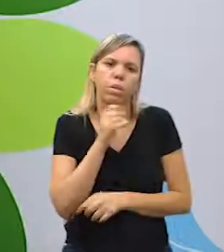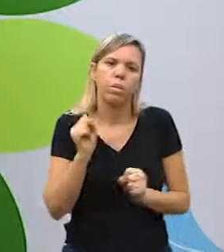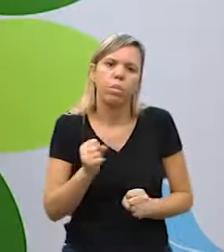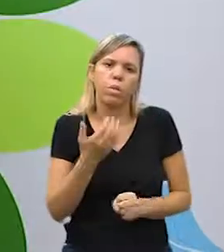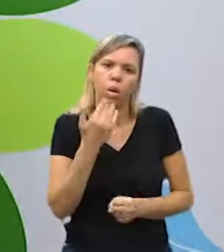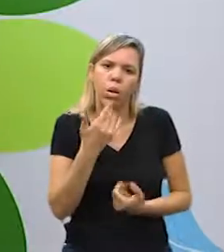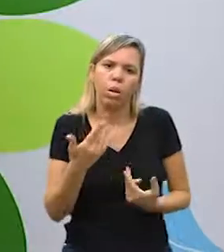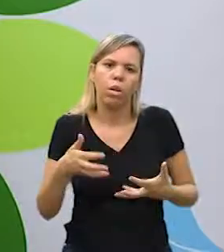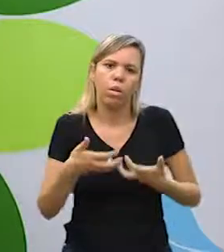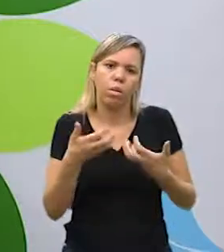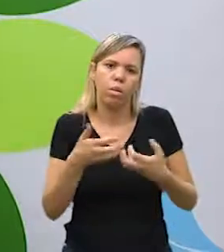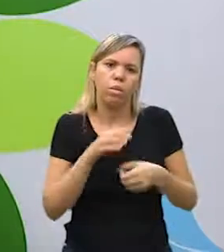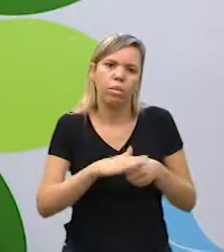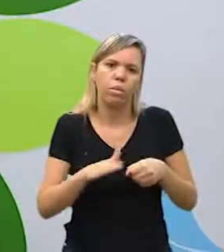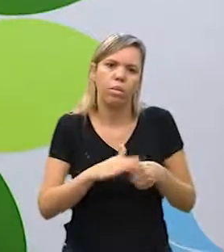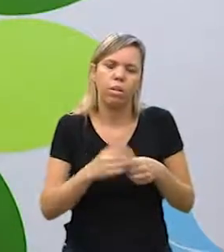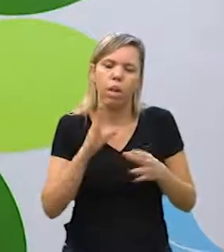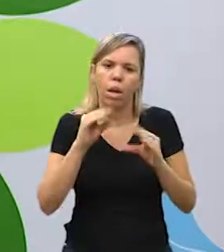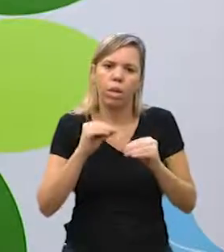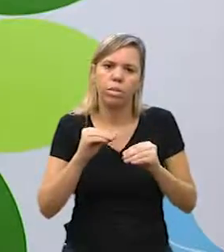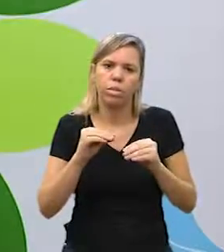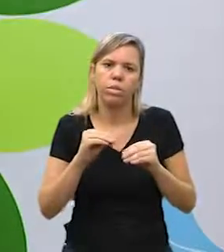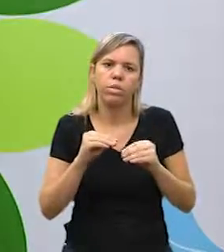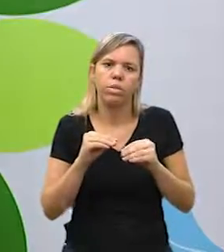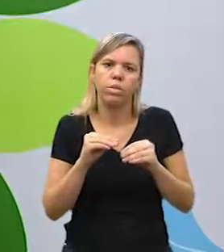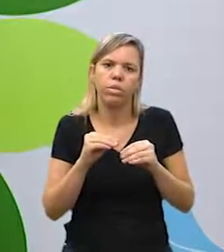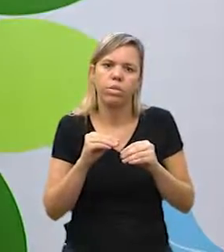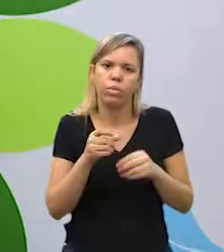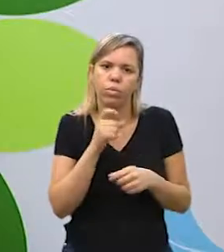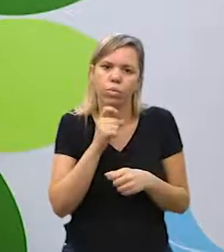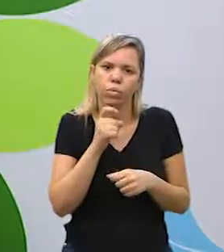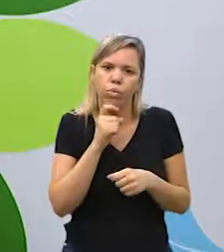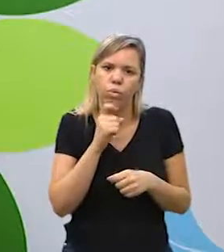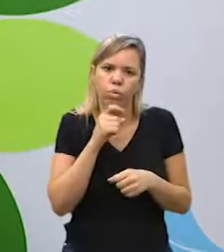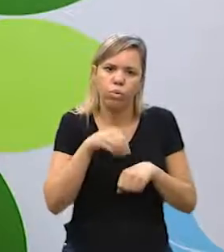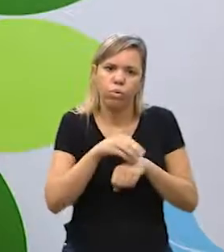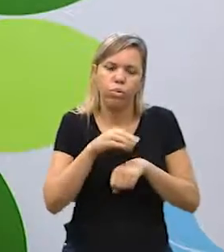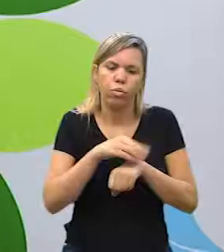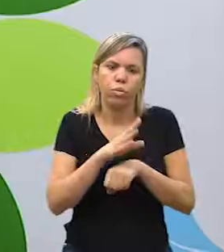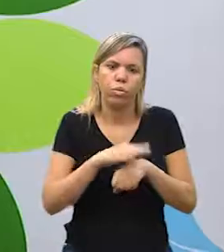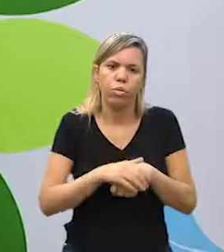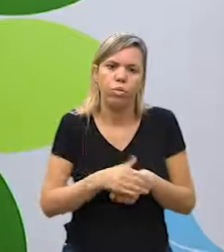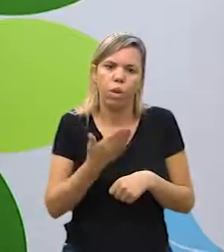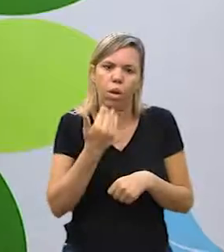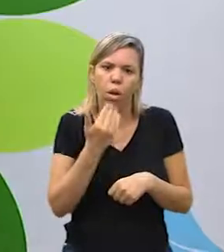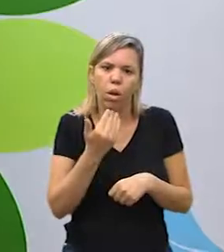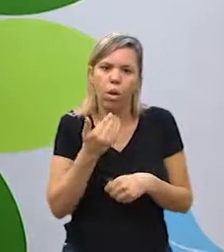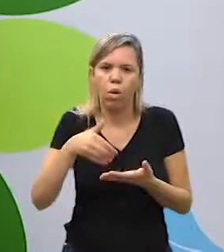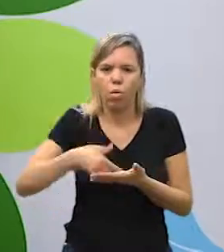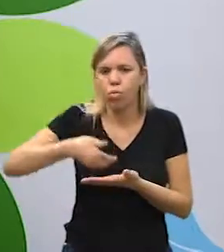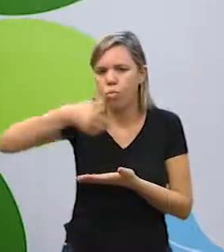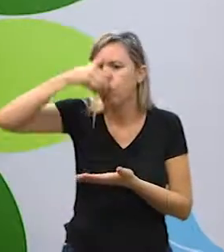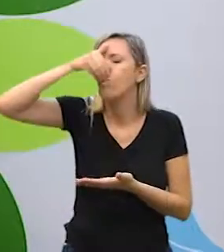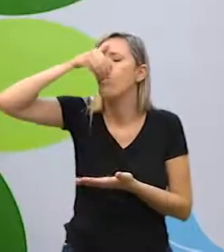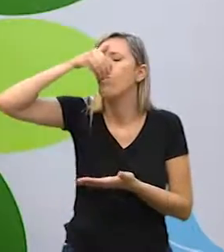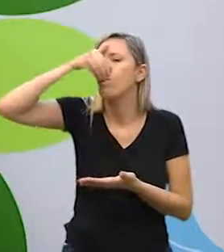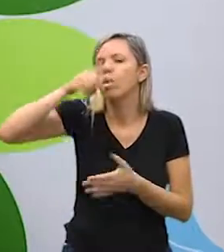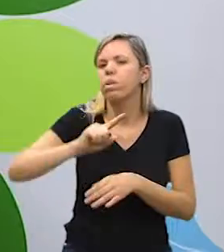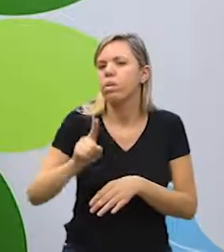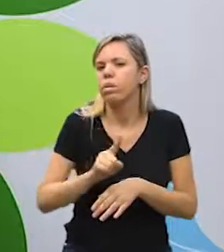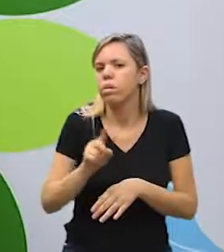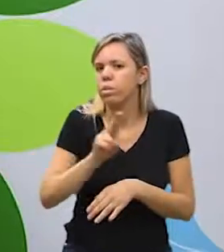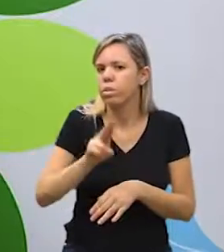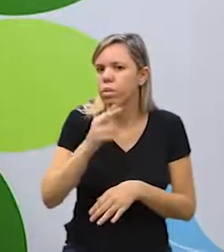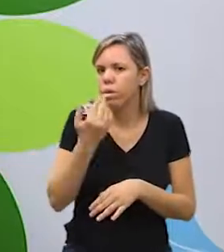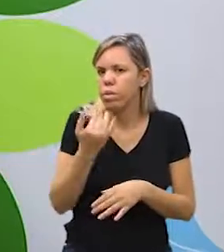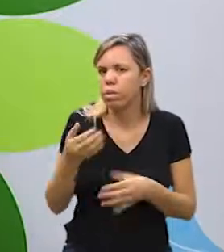quentinho, pode consumir uma salada. No jantar, que já está um pouquinho mais frio, a minha dica é qual? Consuma uma sopa, mas não deixe